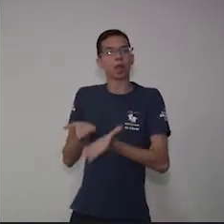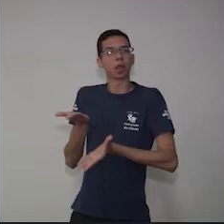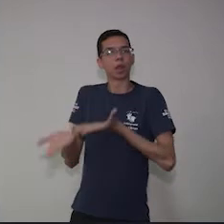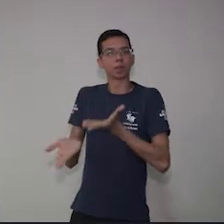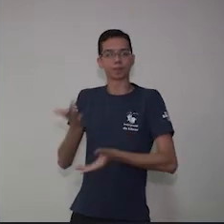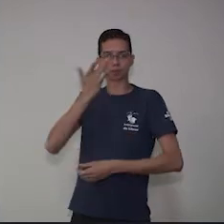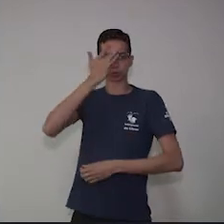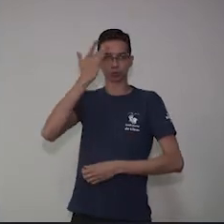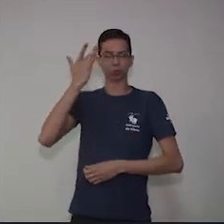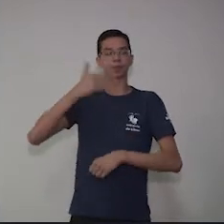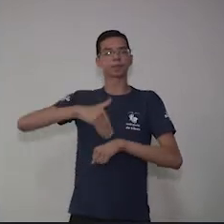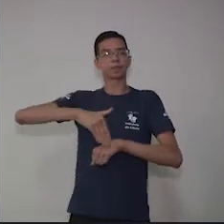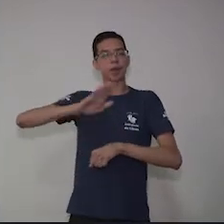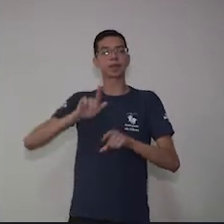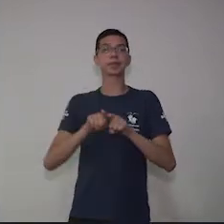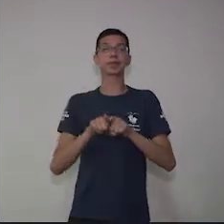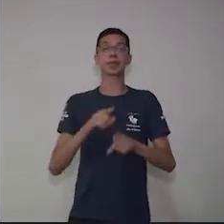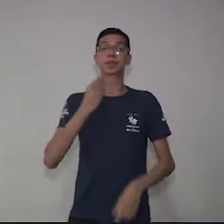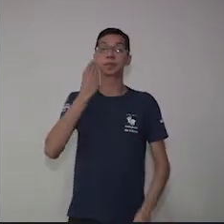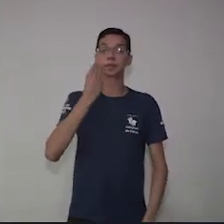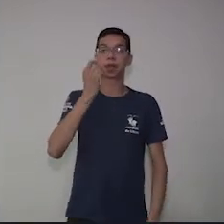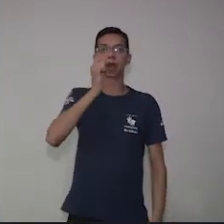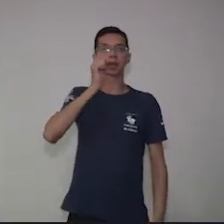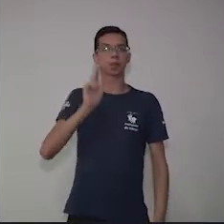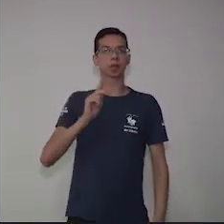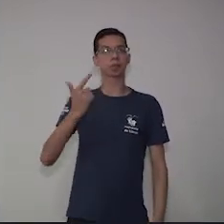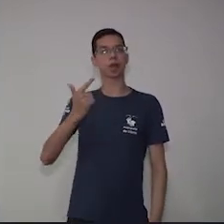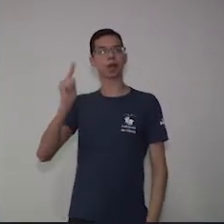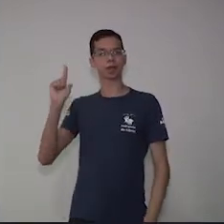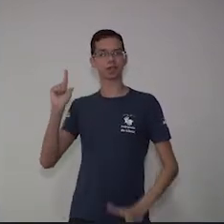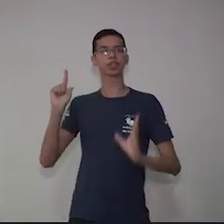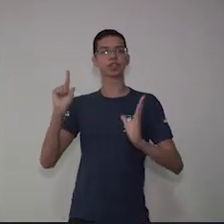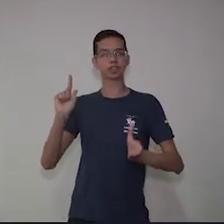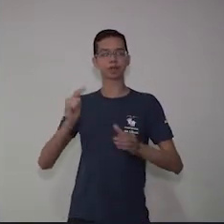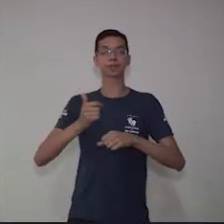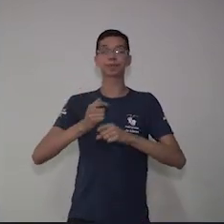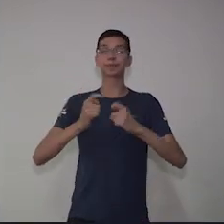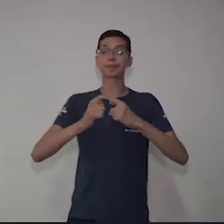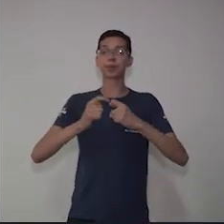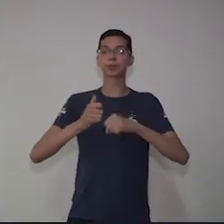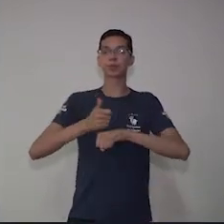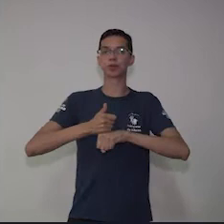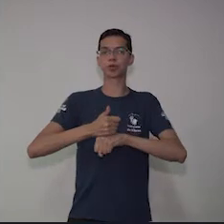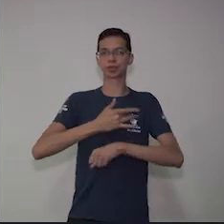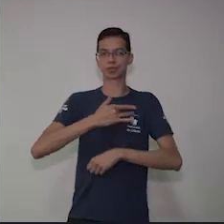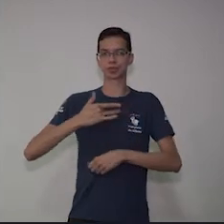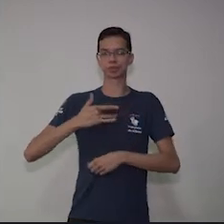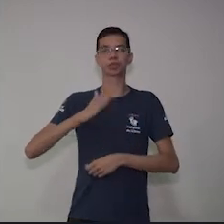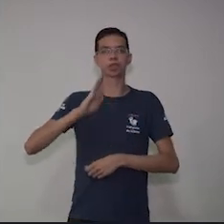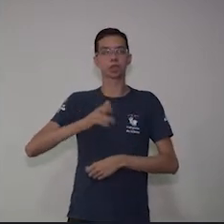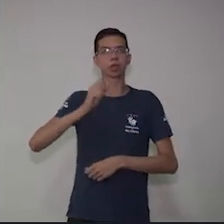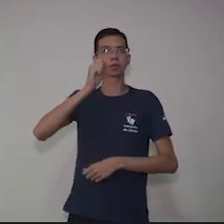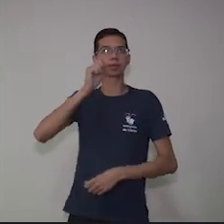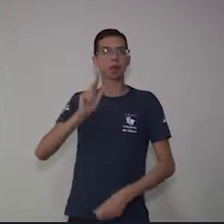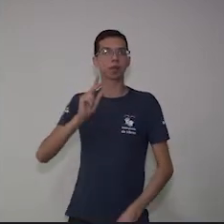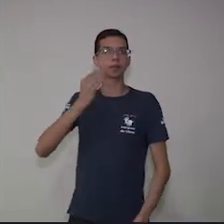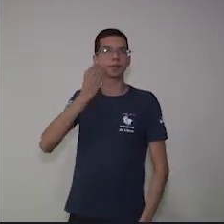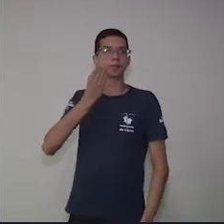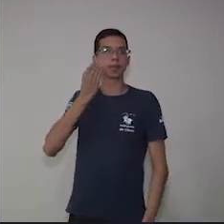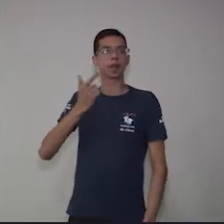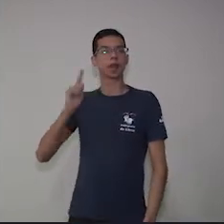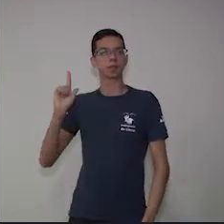pessoas, seja pela experiência e expertise adquirida pelos nossos profissionais de saúde, né, felizmente